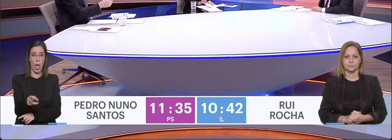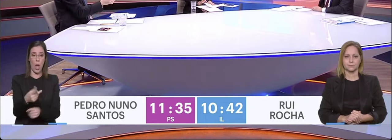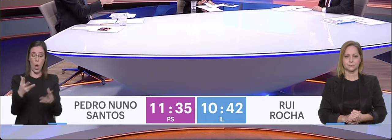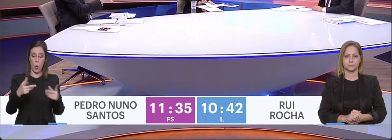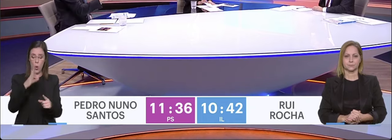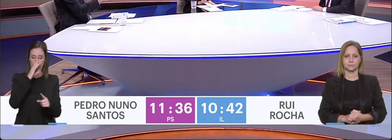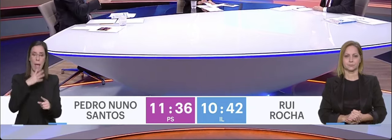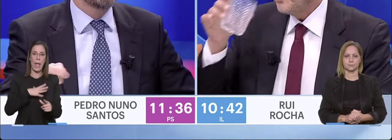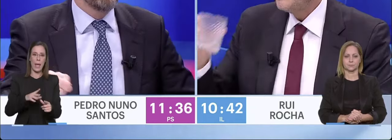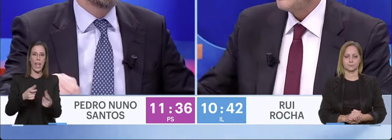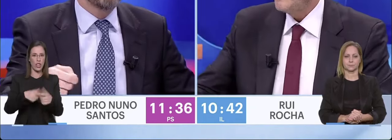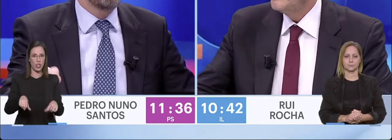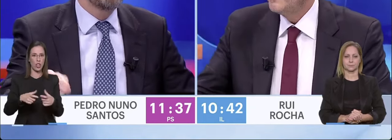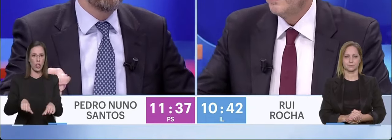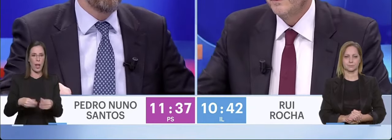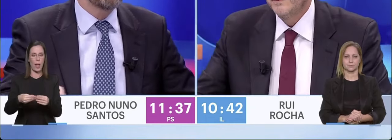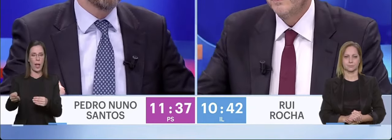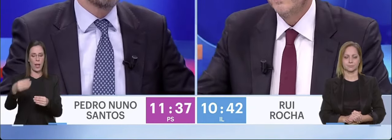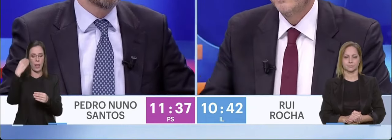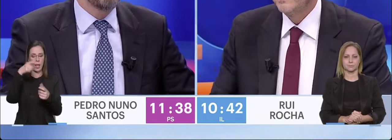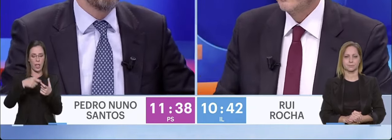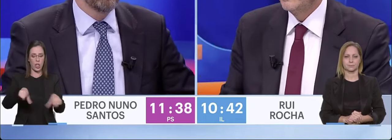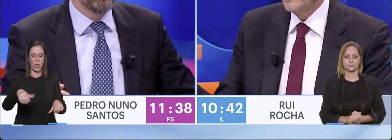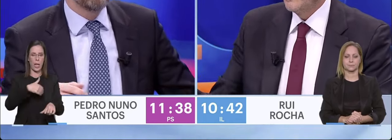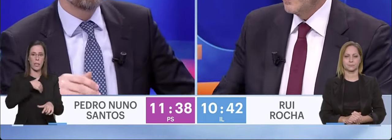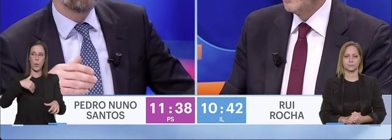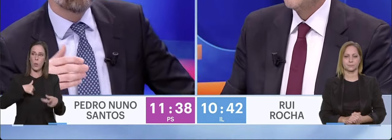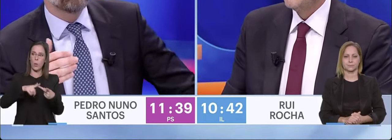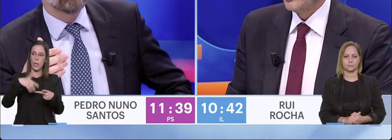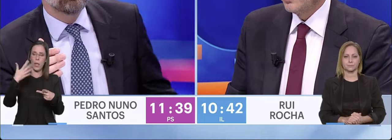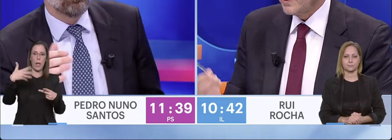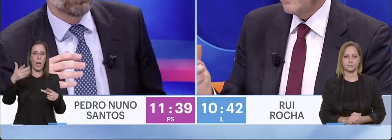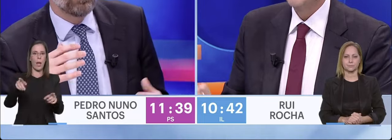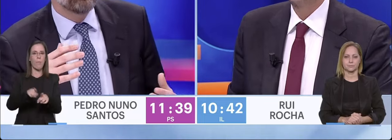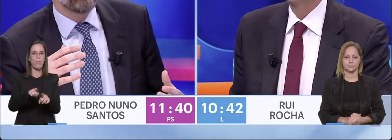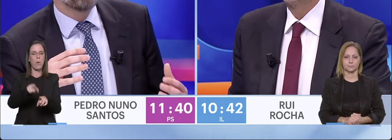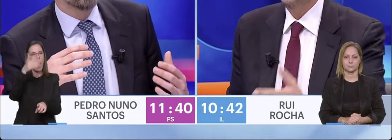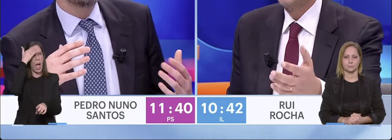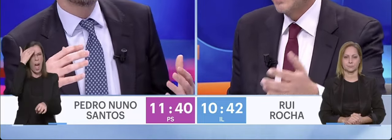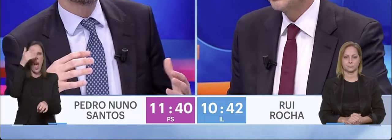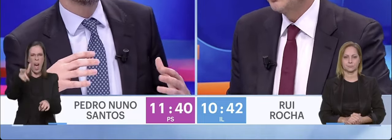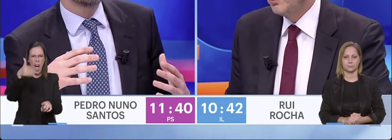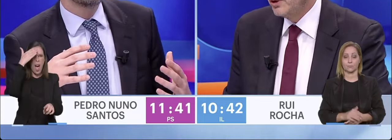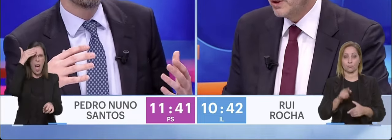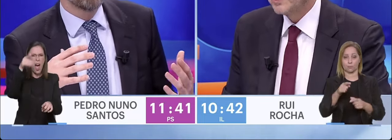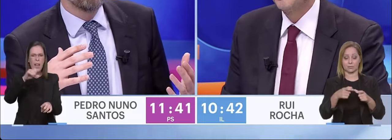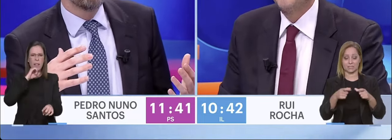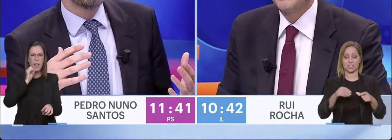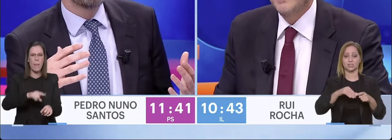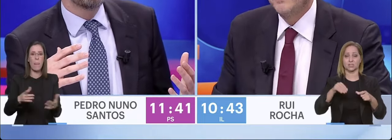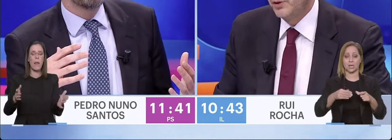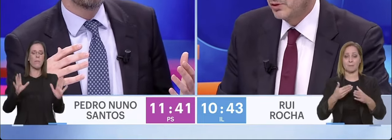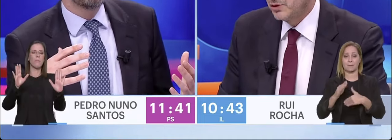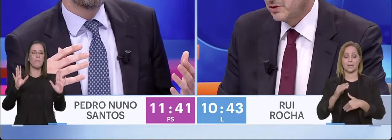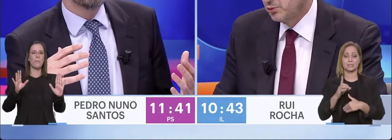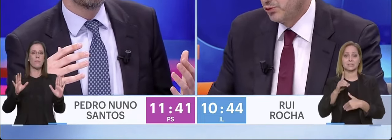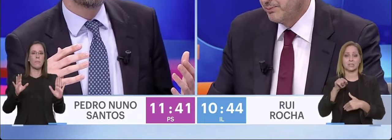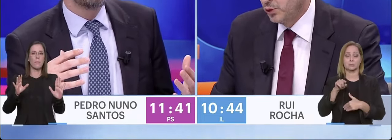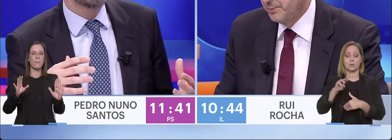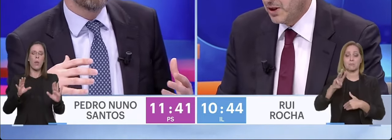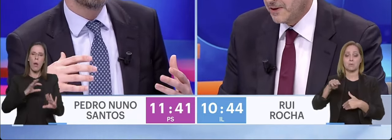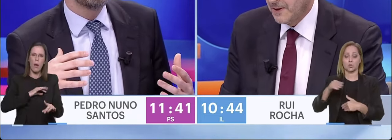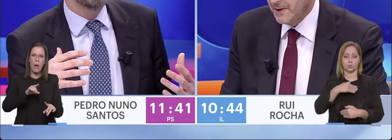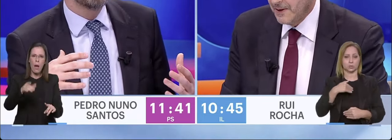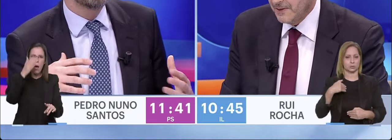contas públicas e depois querem passar cheques é cheque para o ensino é cheque para a saúde os senhores os senhores Ach passam che mais 6000 milhões na saúde para nada Pedro no Santos